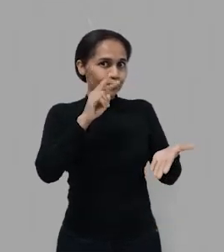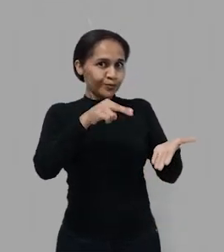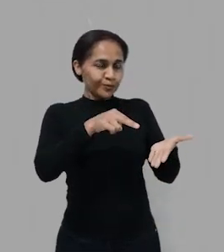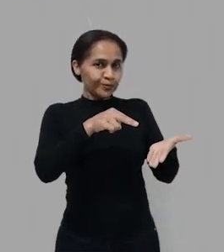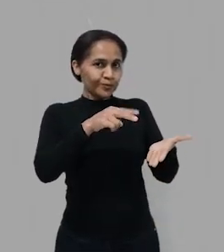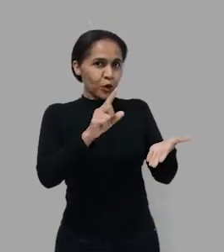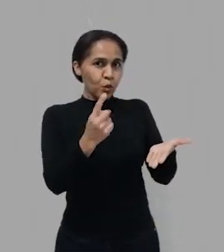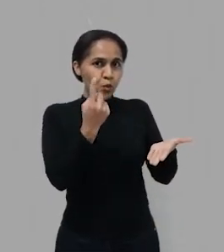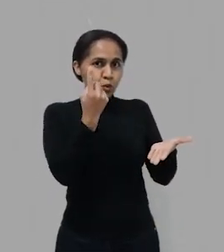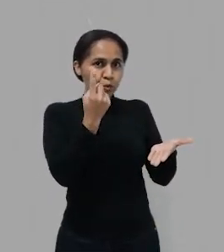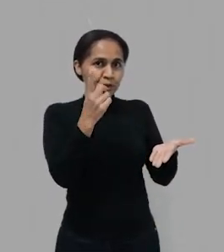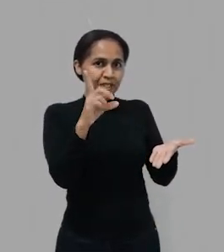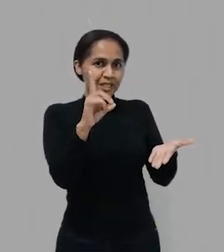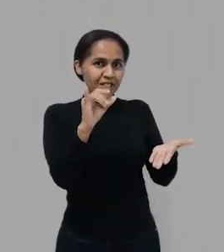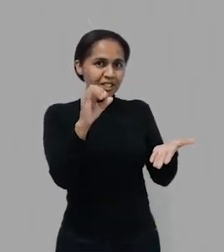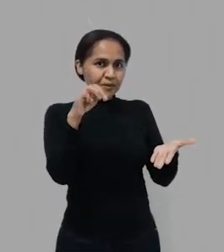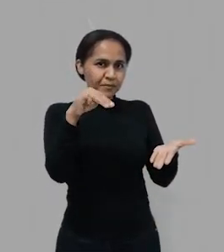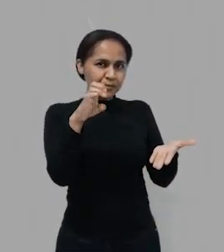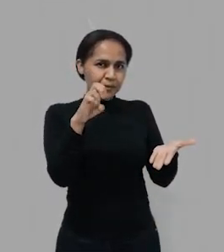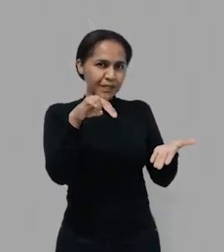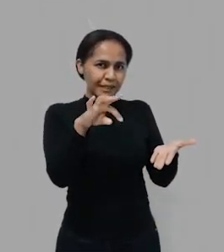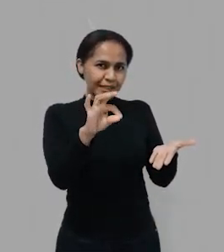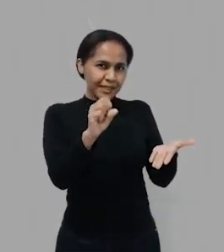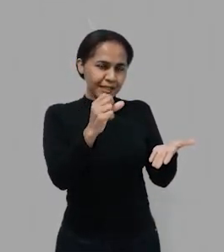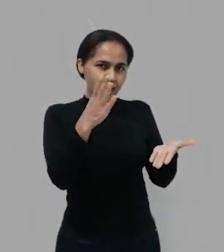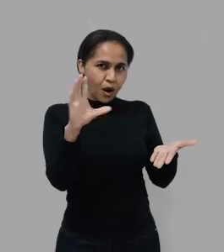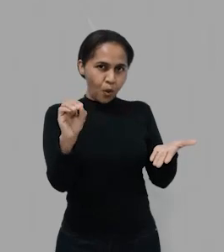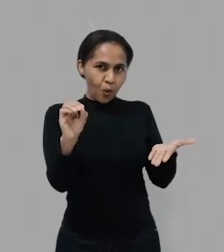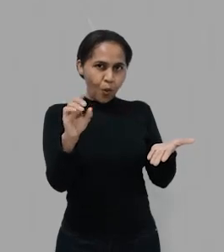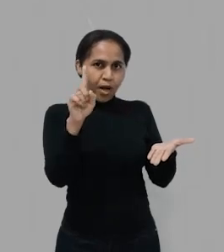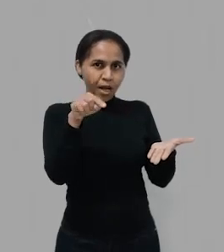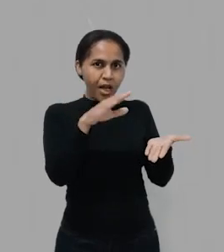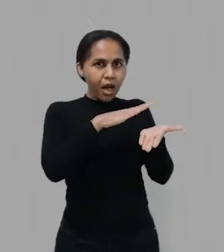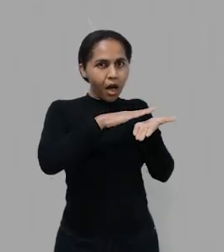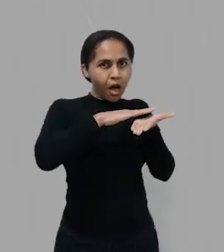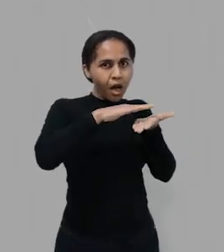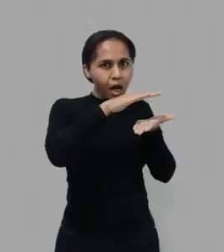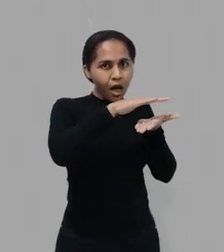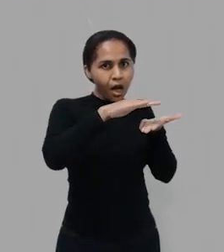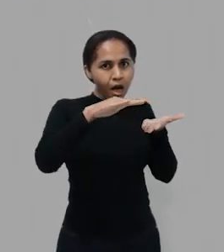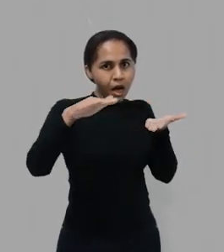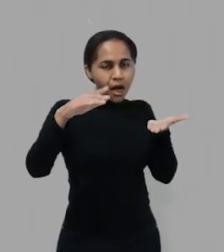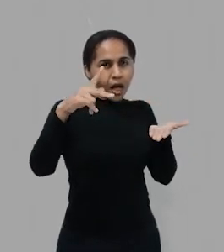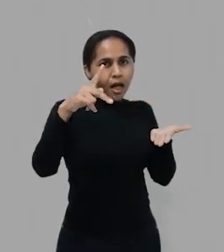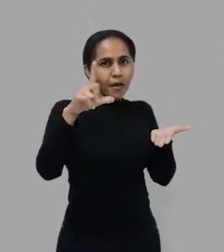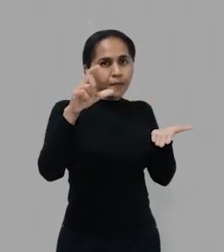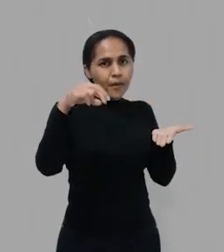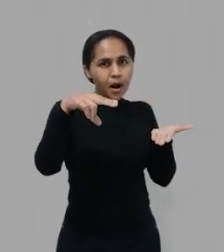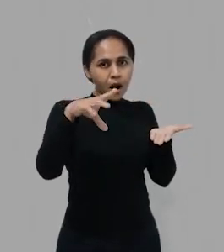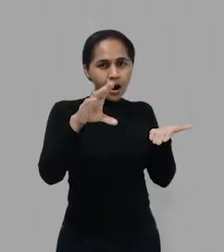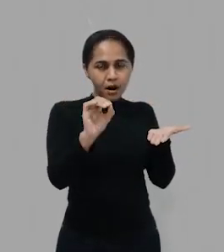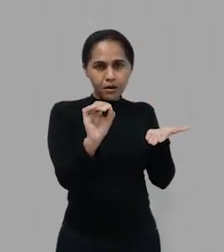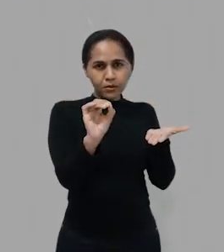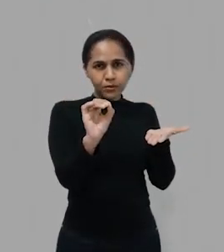estamos falando da isomeria plana. Agora, se usando essa